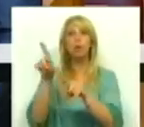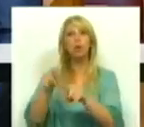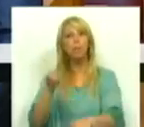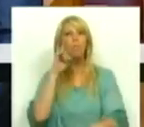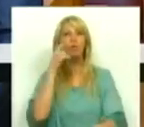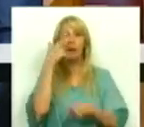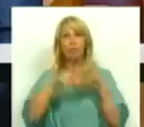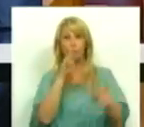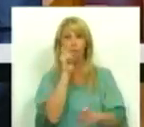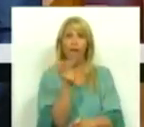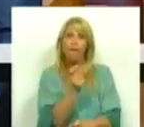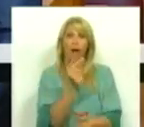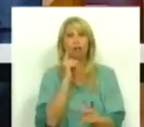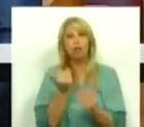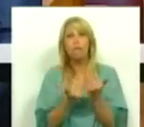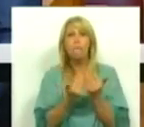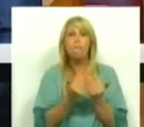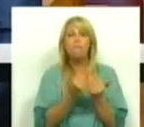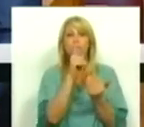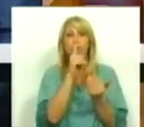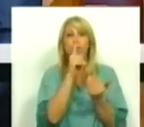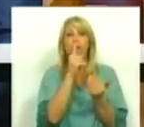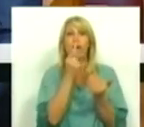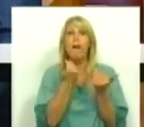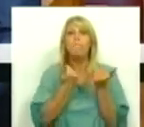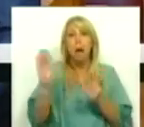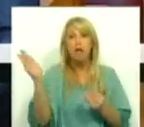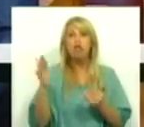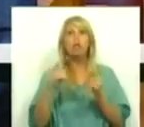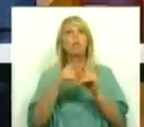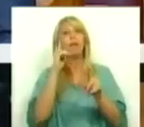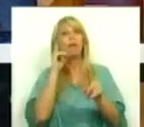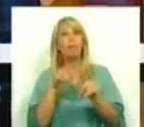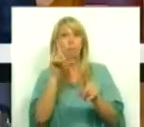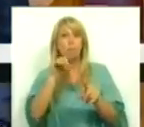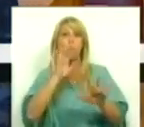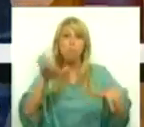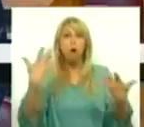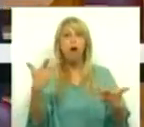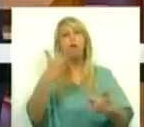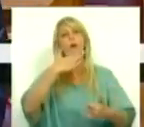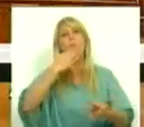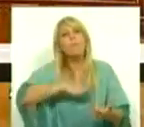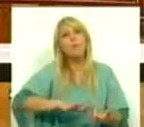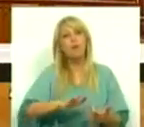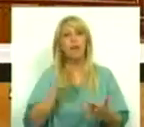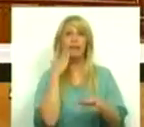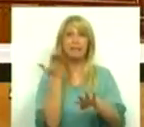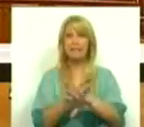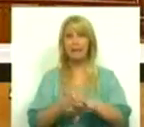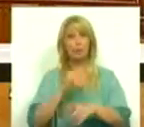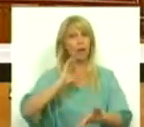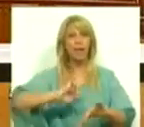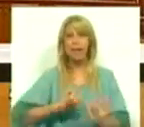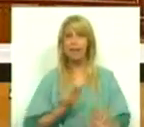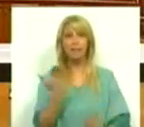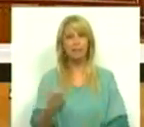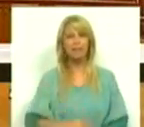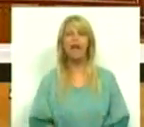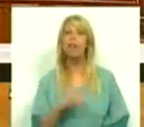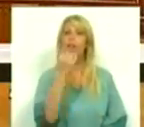vulneráveis e assegurando que as futuras gerações possam também gozar deste bem essencial? Disse.